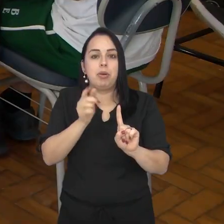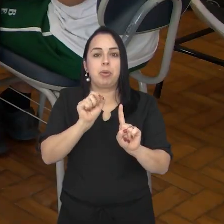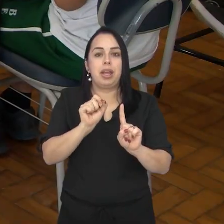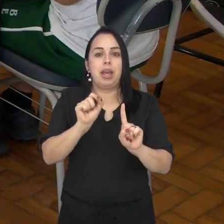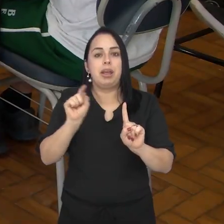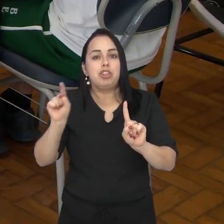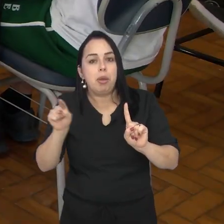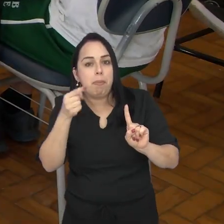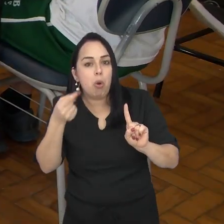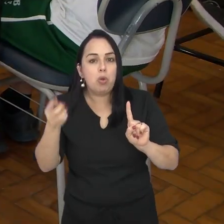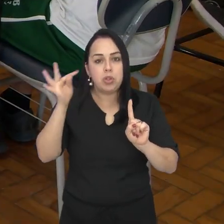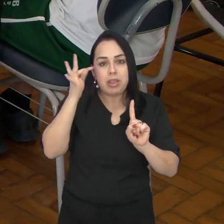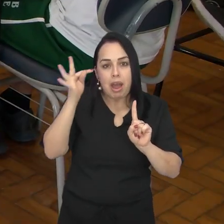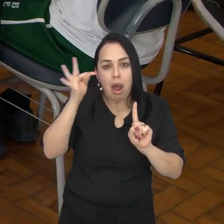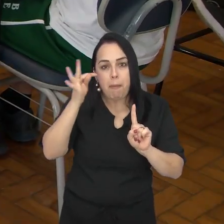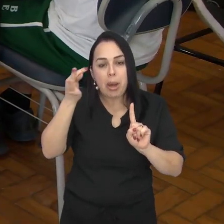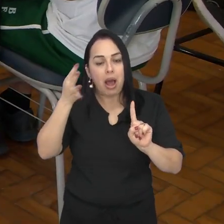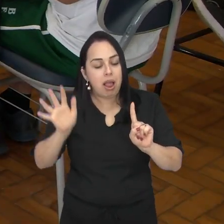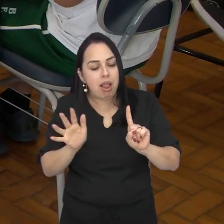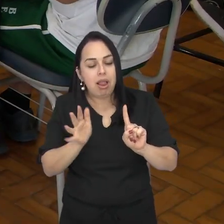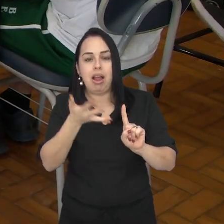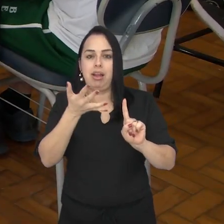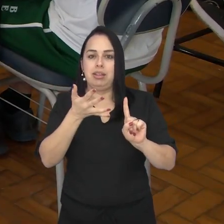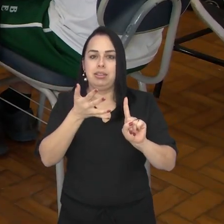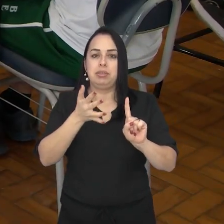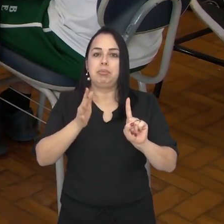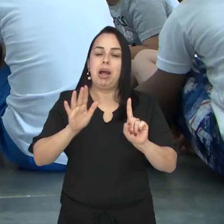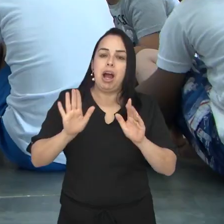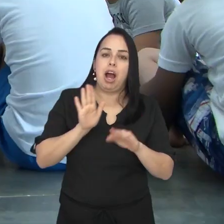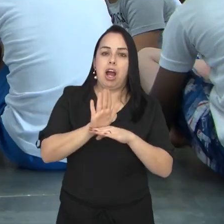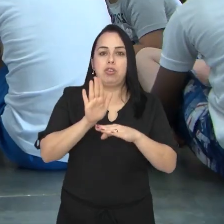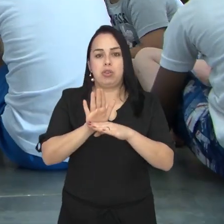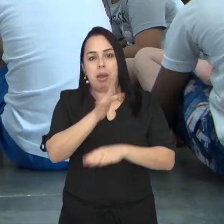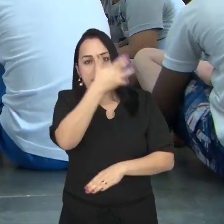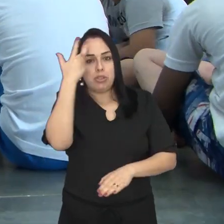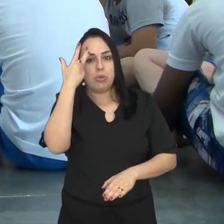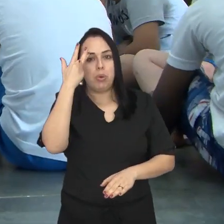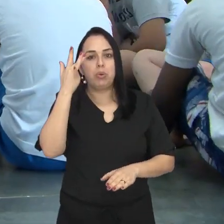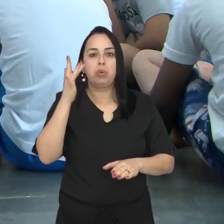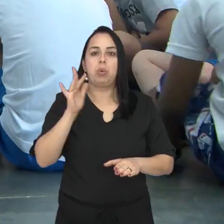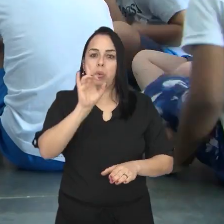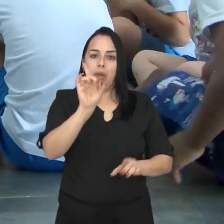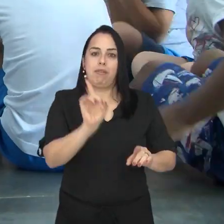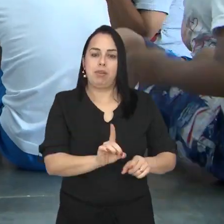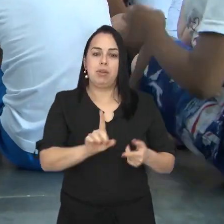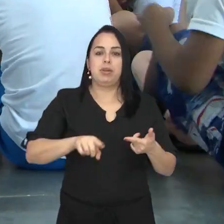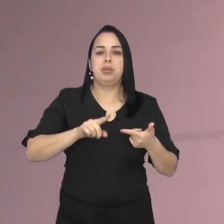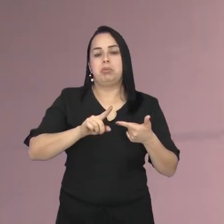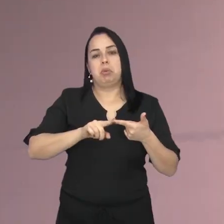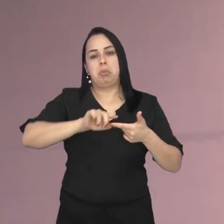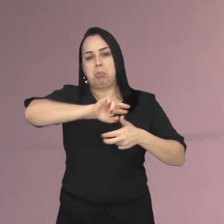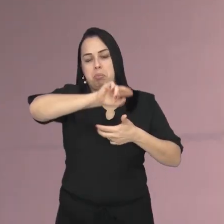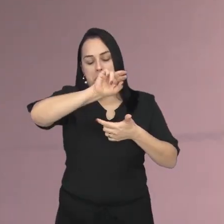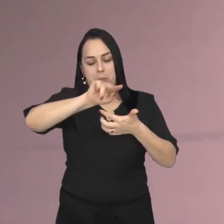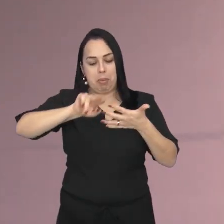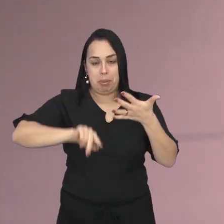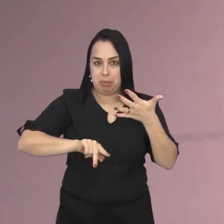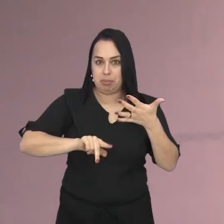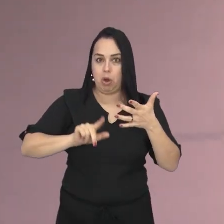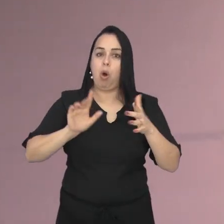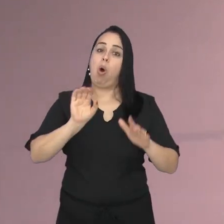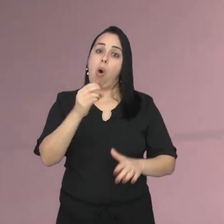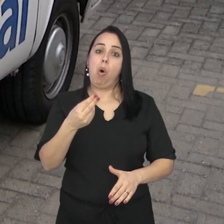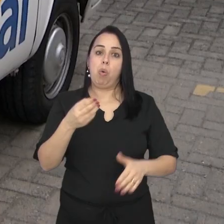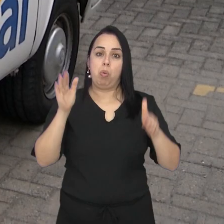de Musicoterapia como tratamento terapêutico complementar de pessoas com deficiência, síndromes ou transtorno do